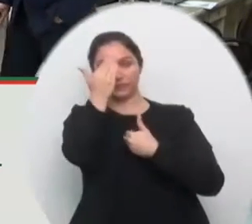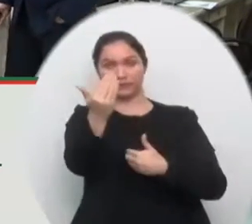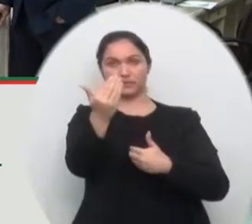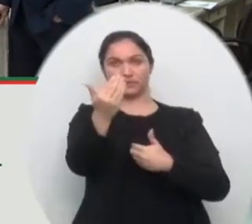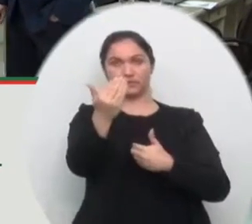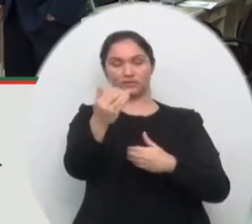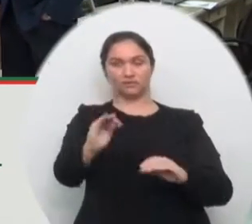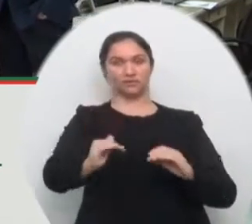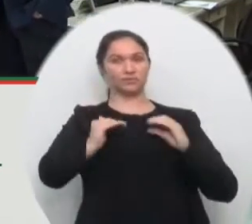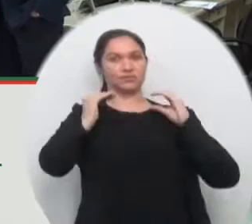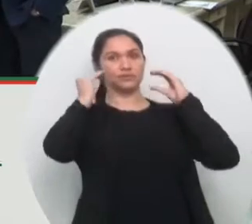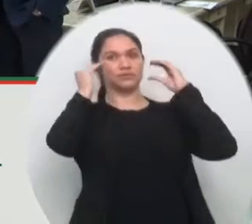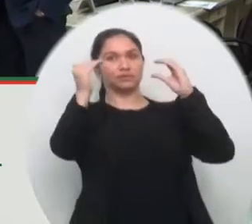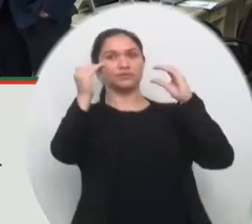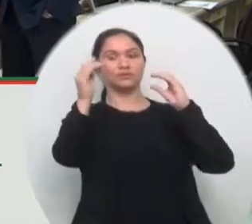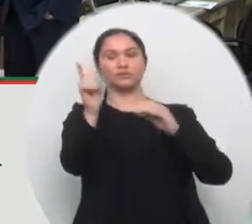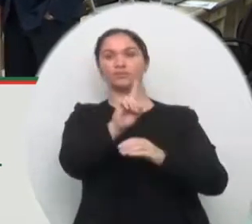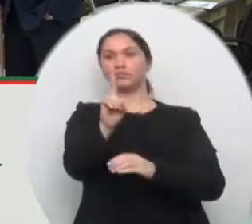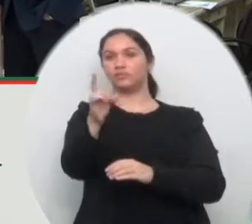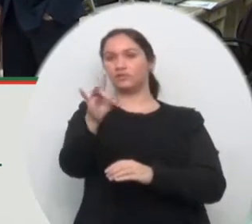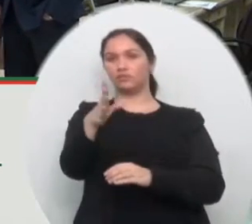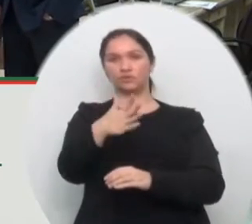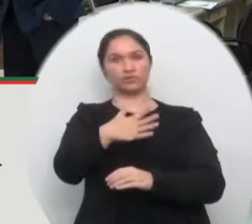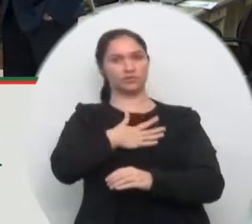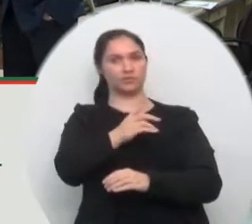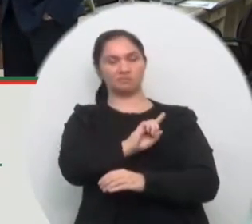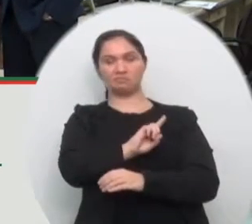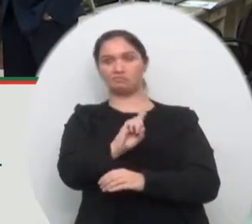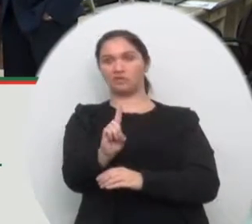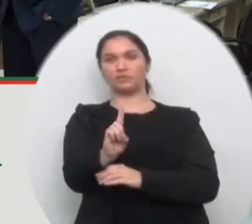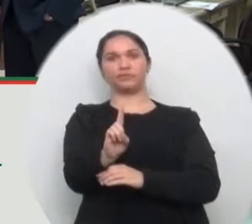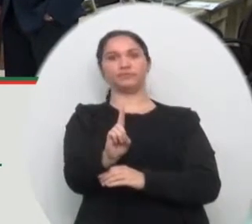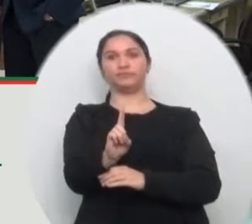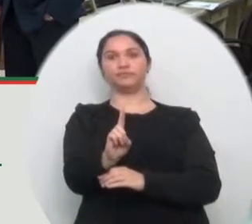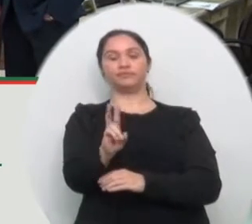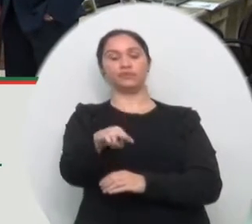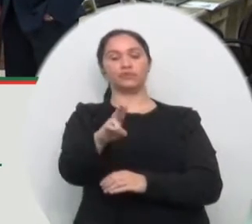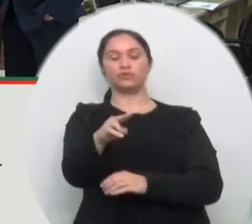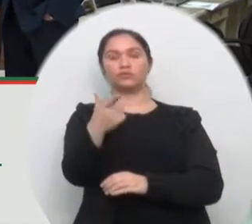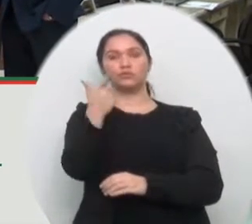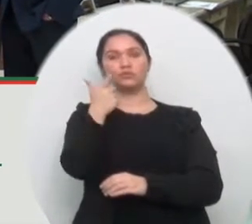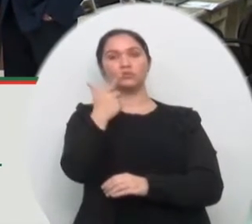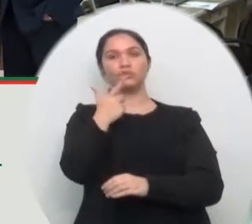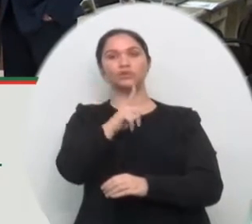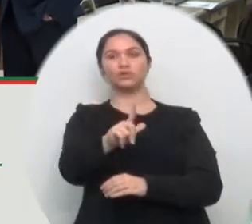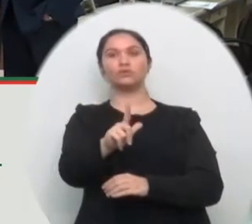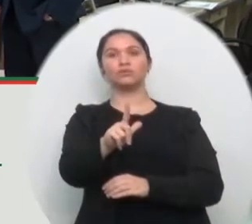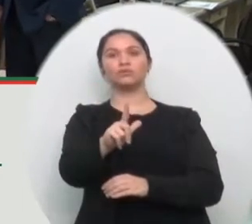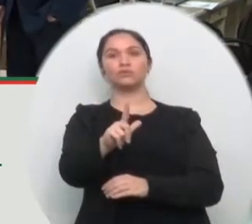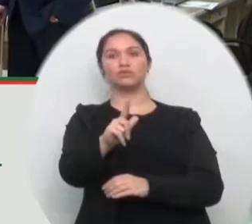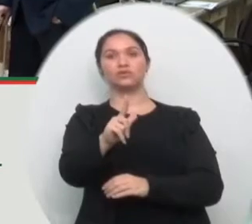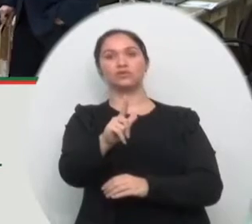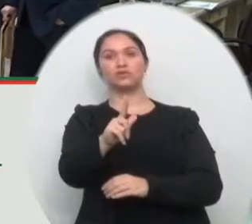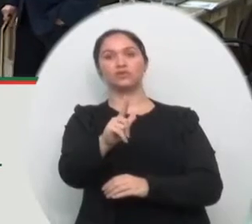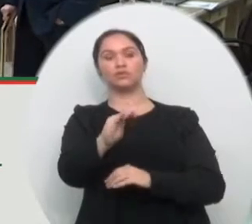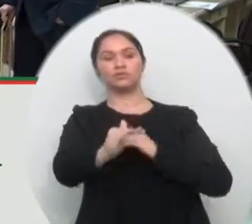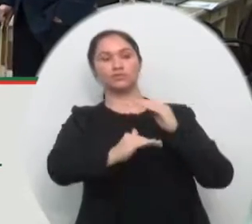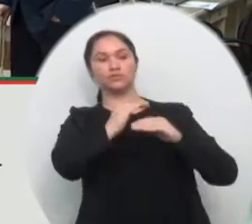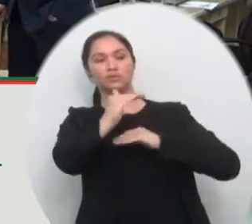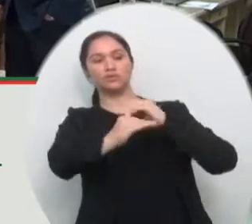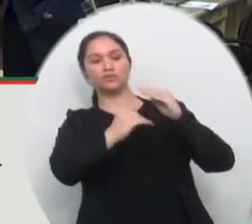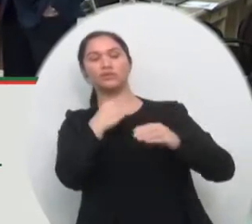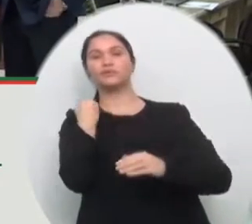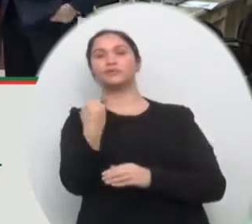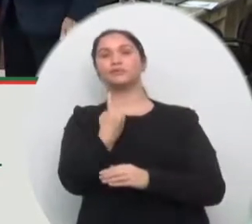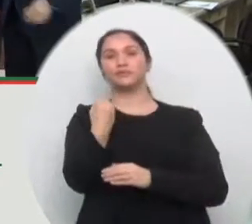honra. Quero dizer que ela não é só minha. A gente nunca se constrói sozinho. Sempre que se